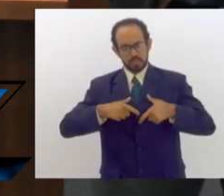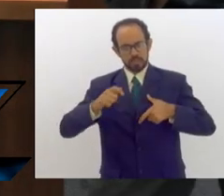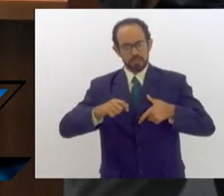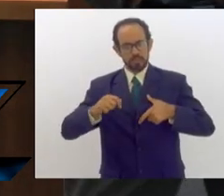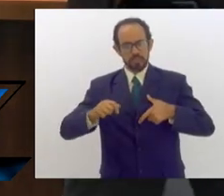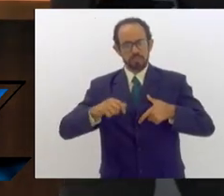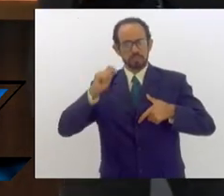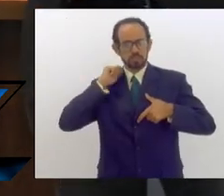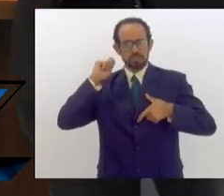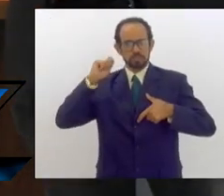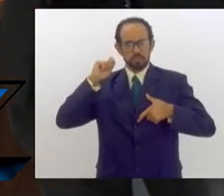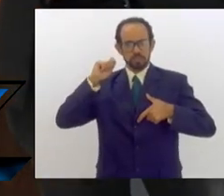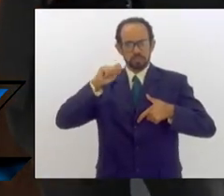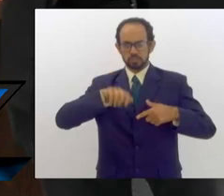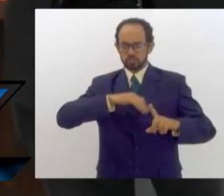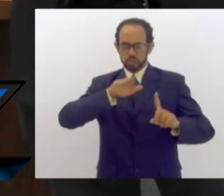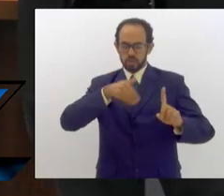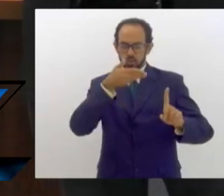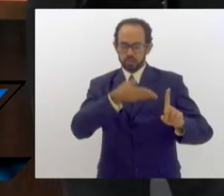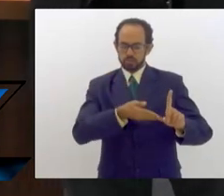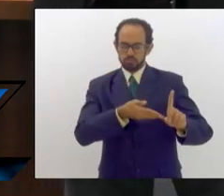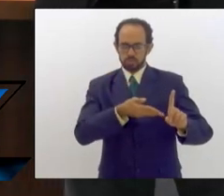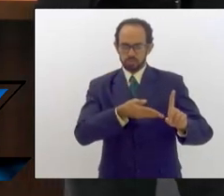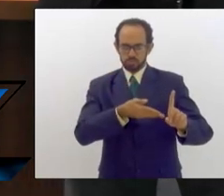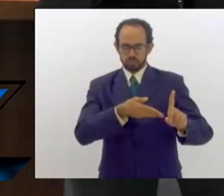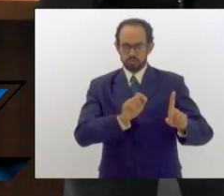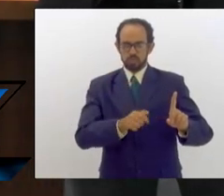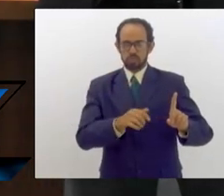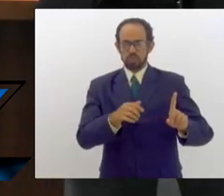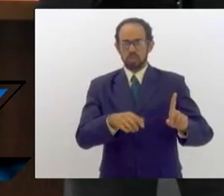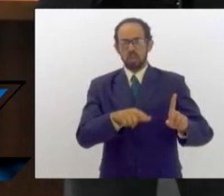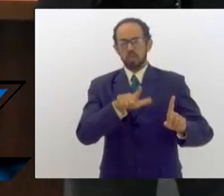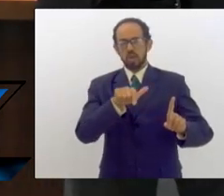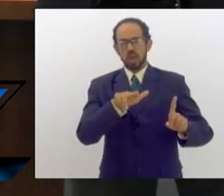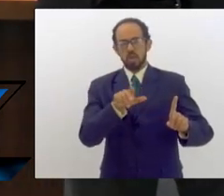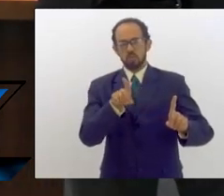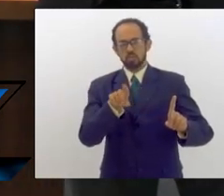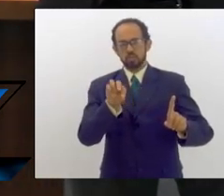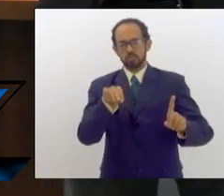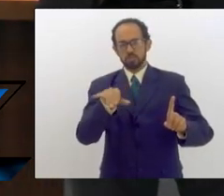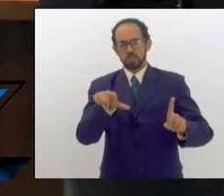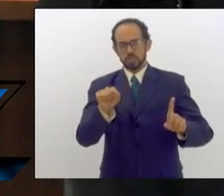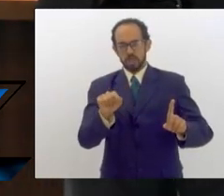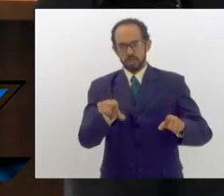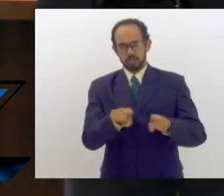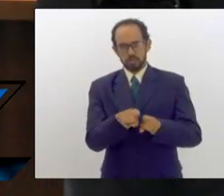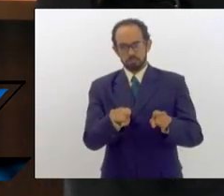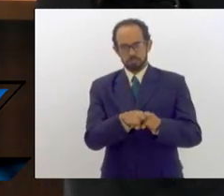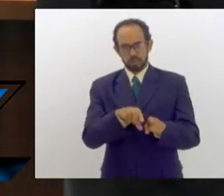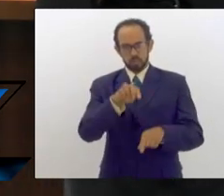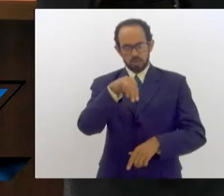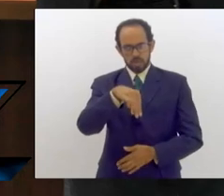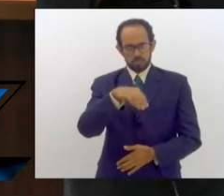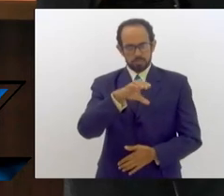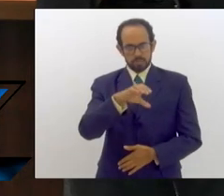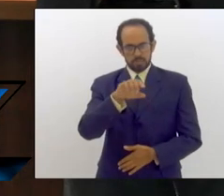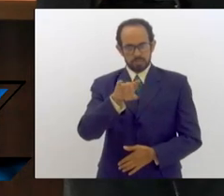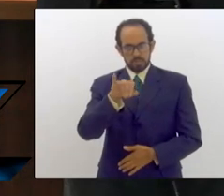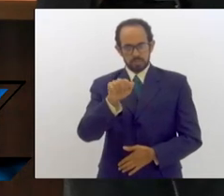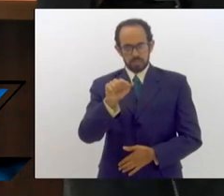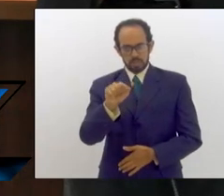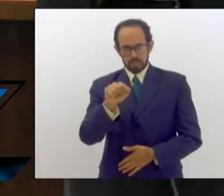importantes duas reconhecimentos para figuras importantes como a Ludmila como Emicida que foi até de minha autoria